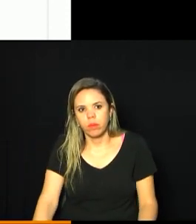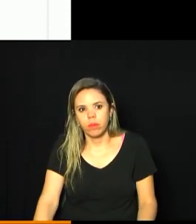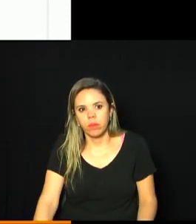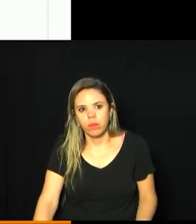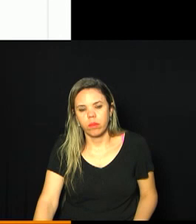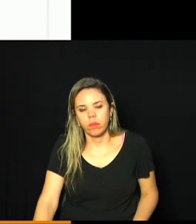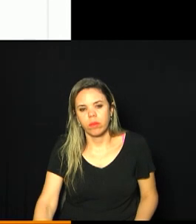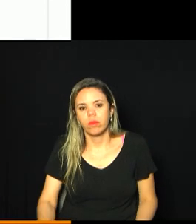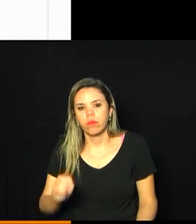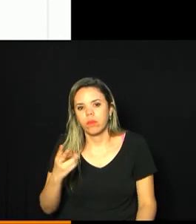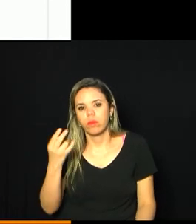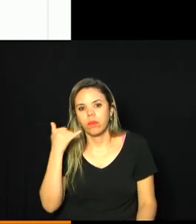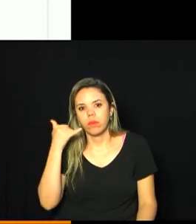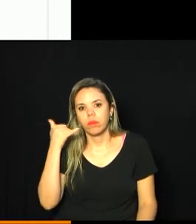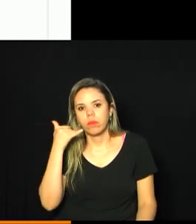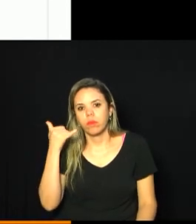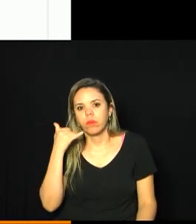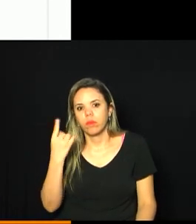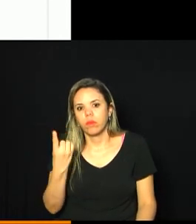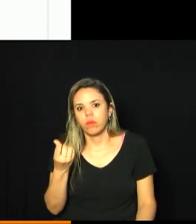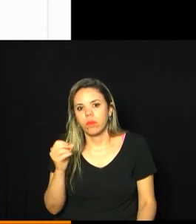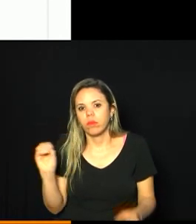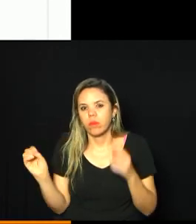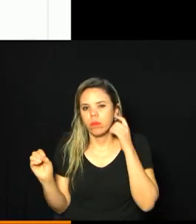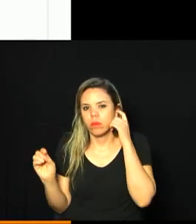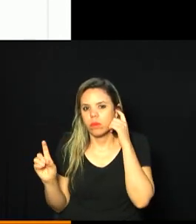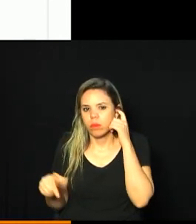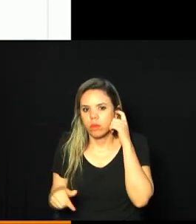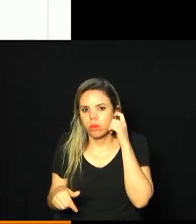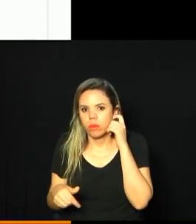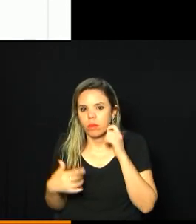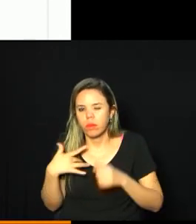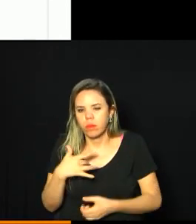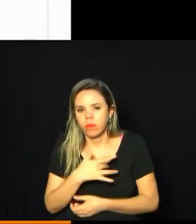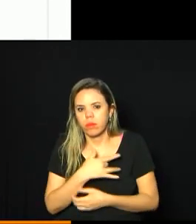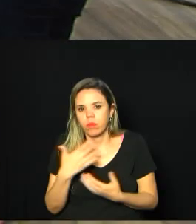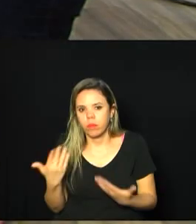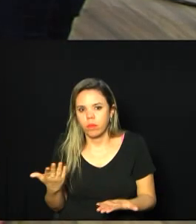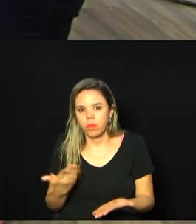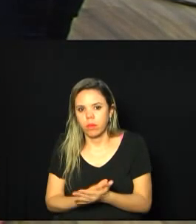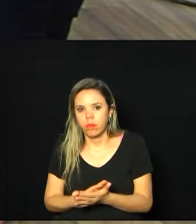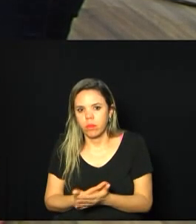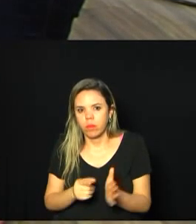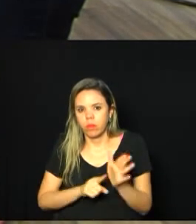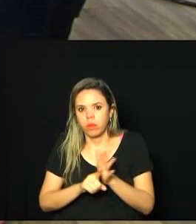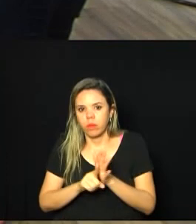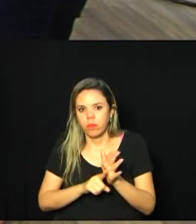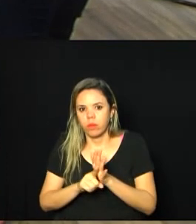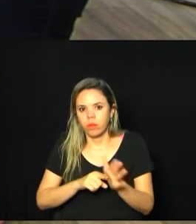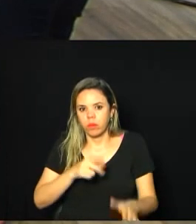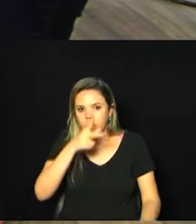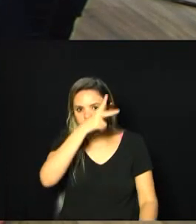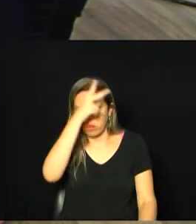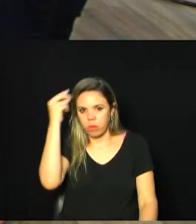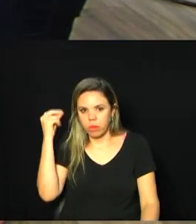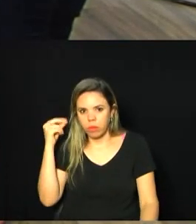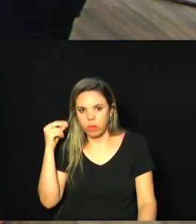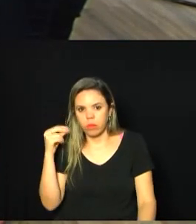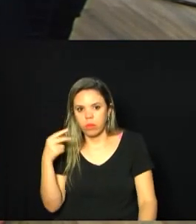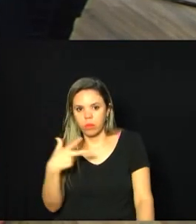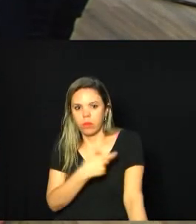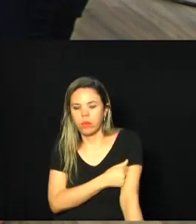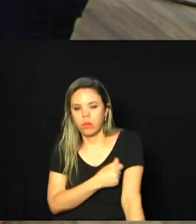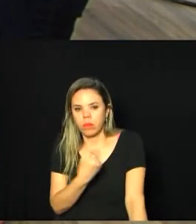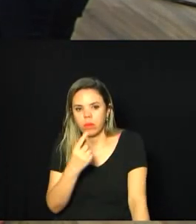vacina.campinas.sp.gov.br ou pelo telefone 160, que é o Disque Saúde. Até o último levantamento da Prefeitura, foram